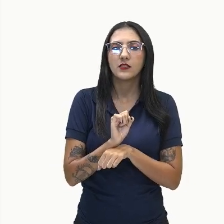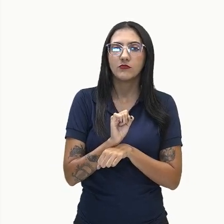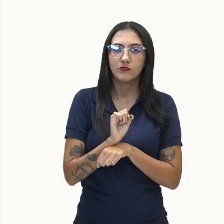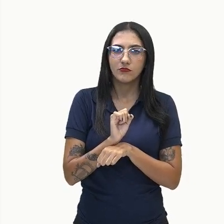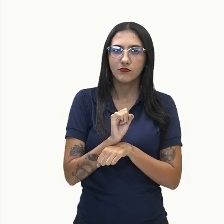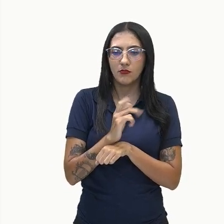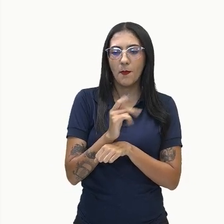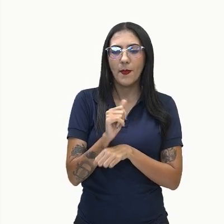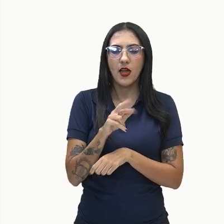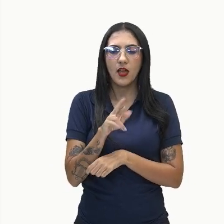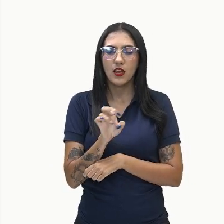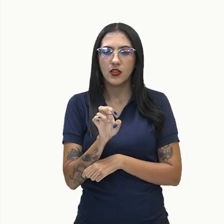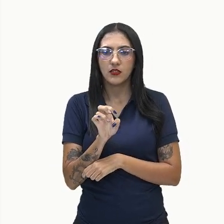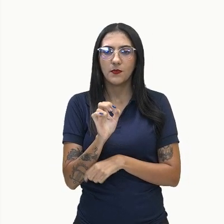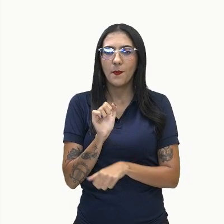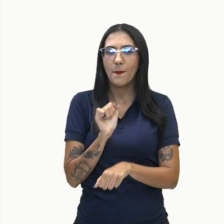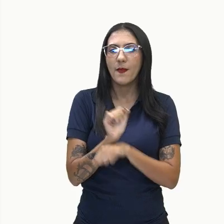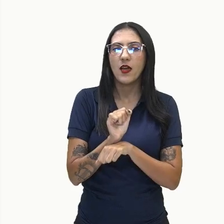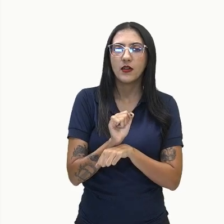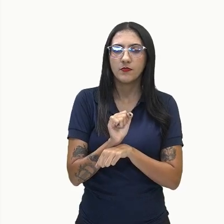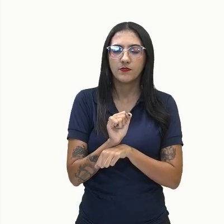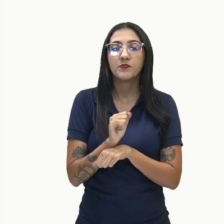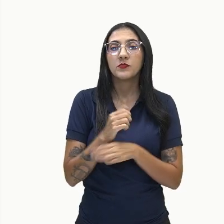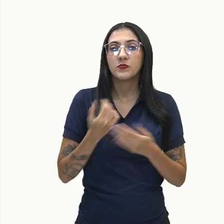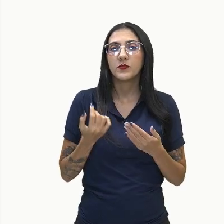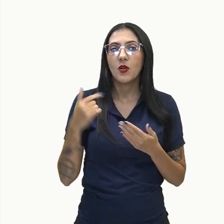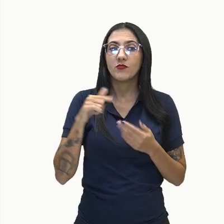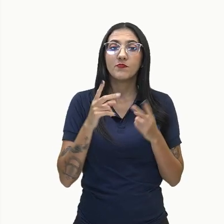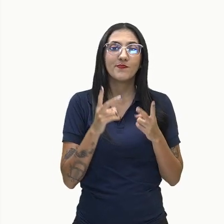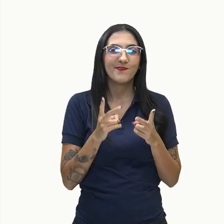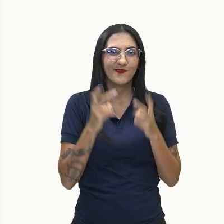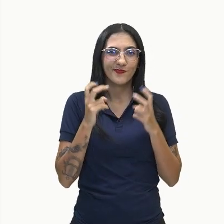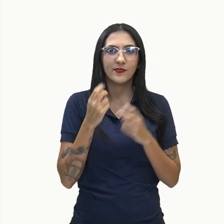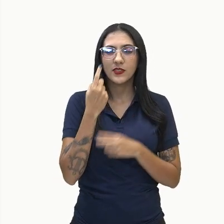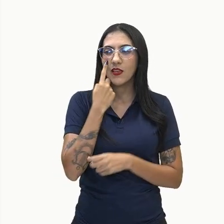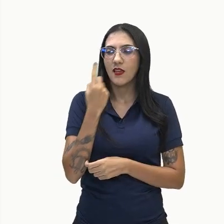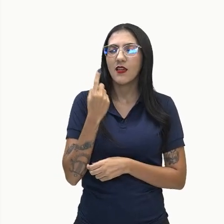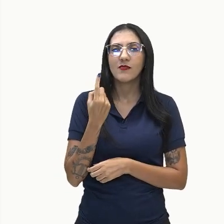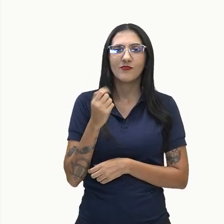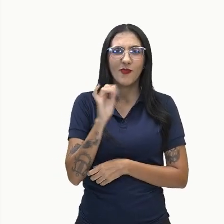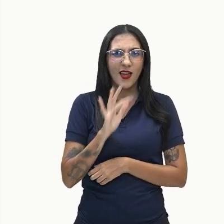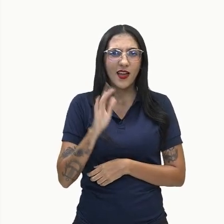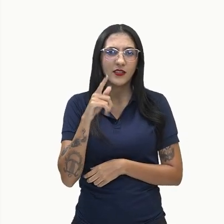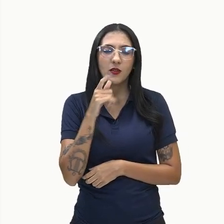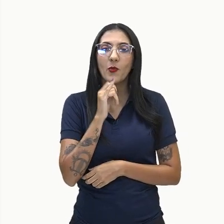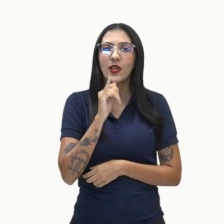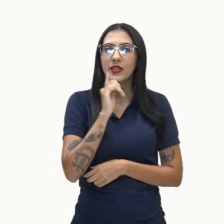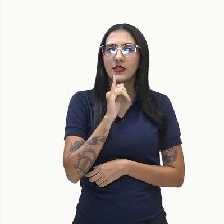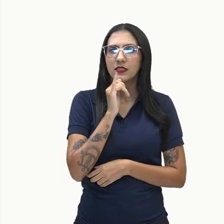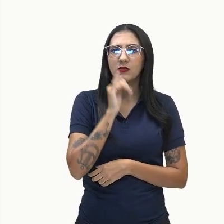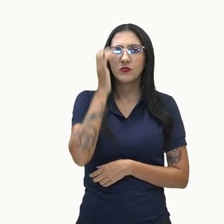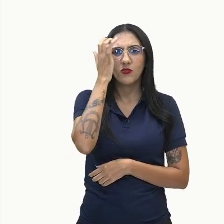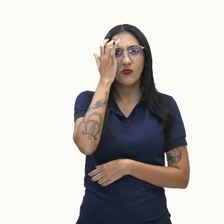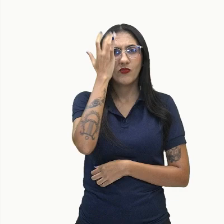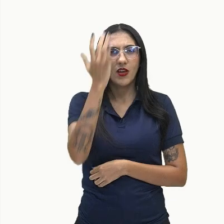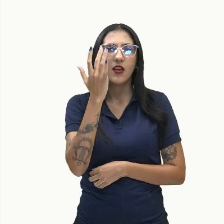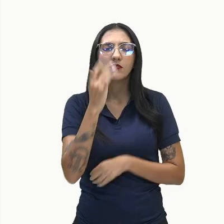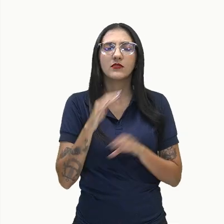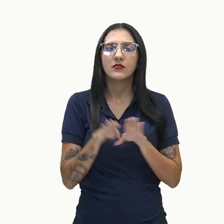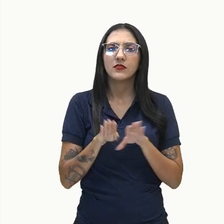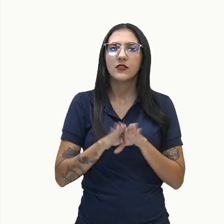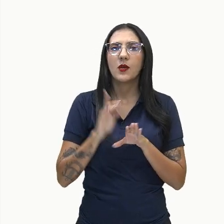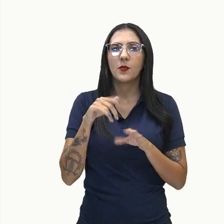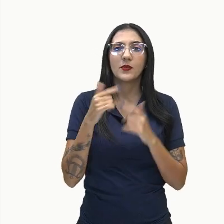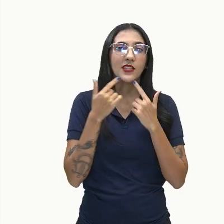avance. Então, aqui você percebeu um exemplo bem nítido, bem claro, de